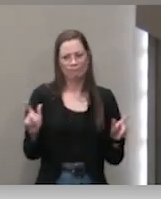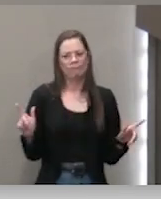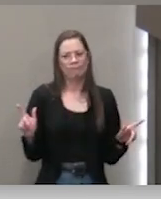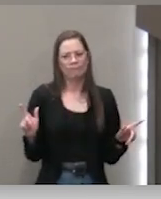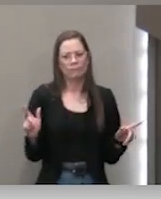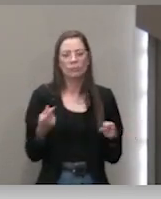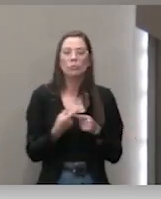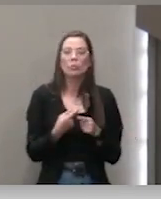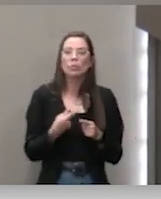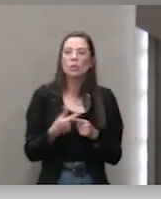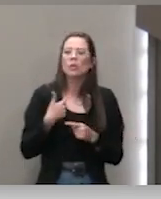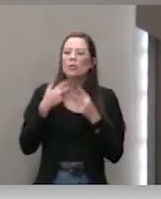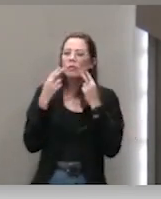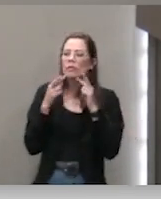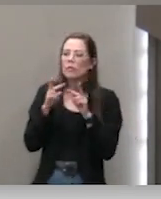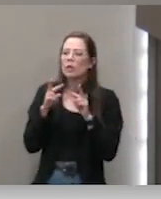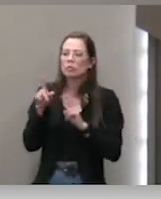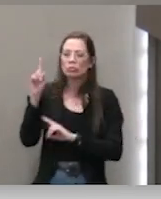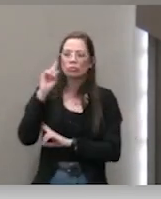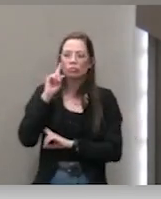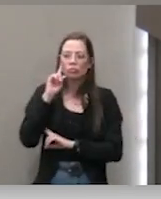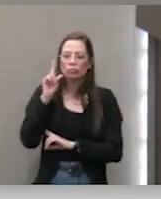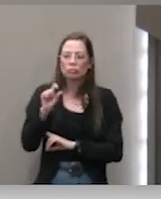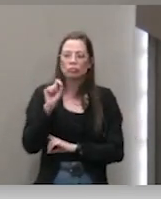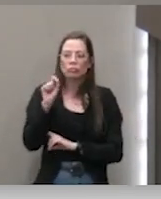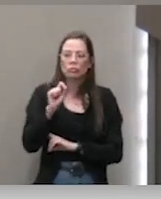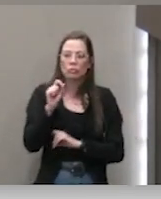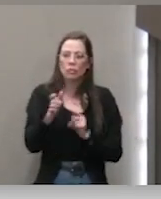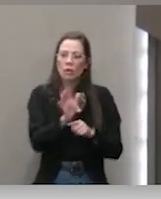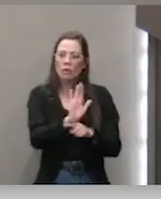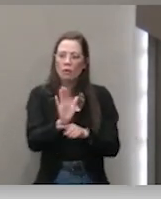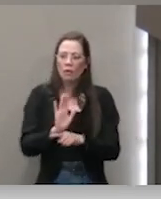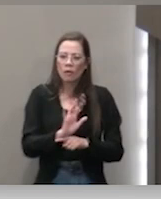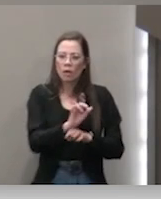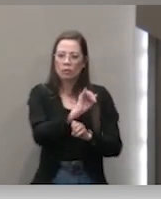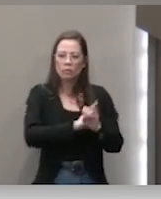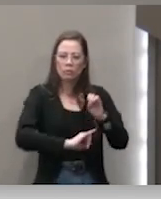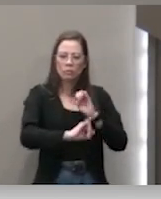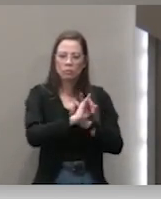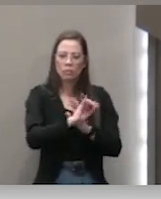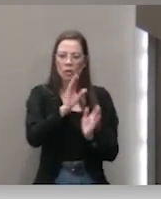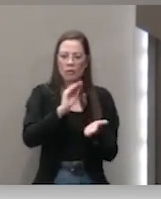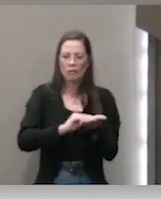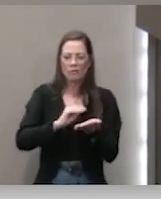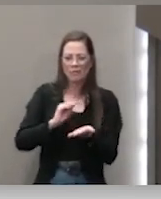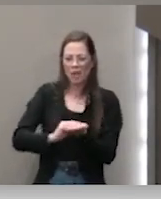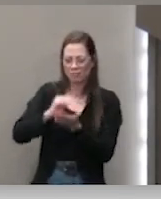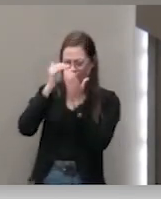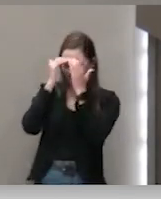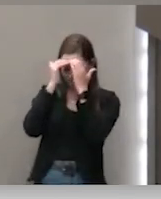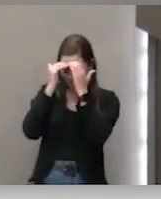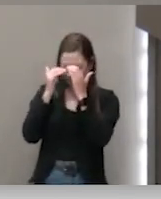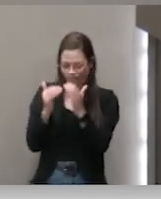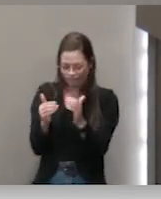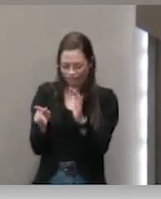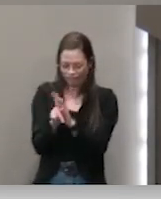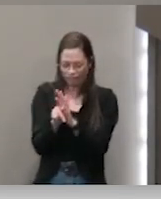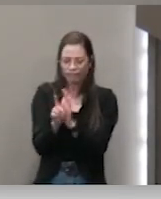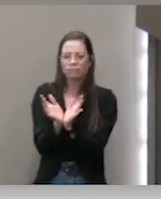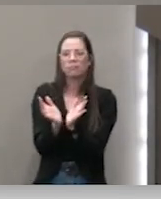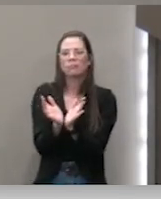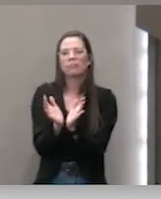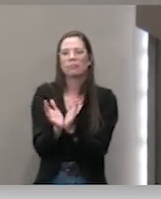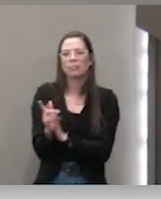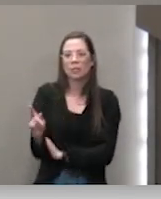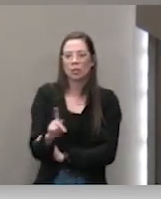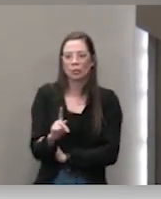mundo. O que eu vejo cada dia mais em vídeos pela internet é a falta de respeito entre os próprios colegas e muitas vezes